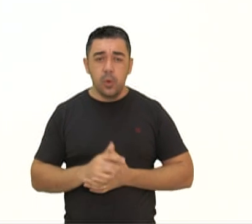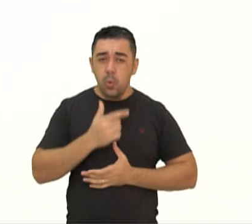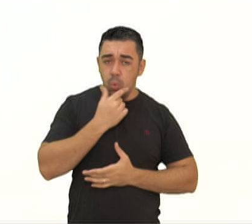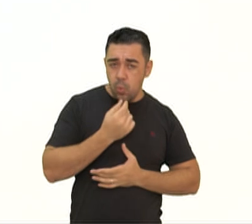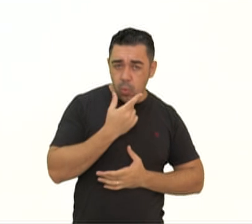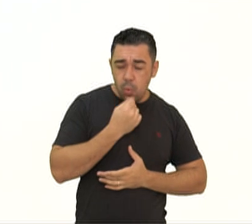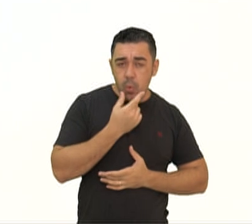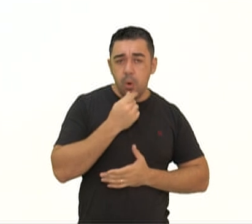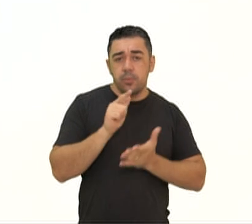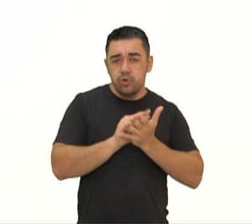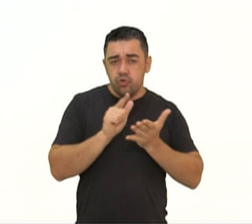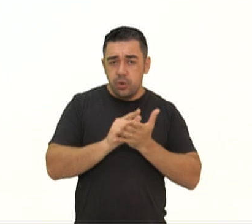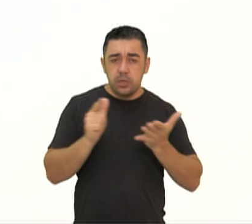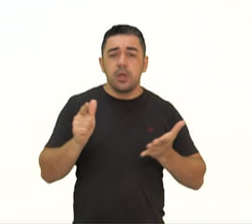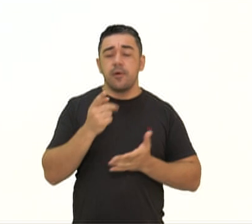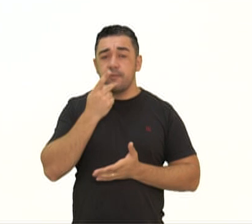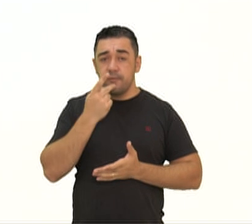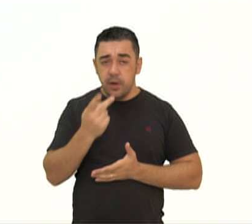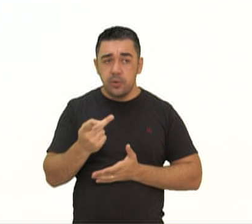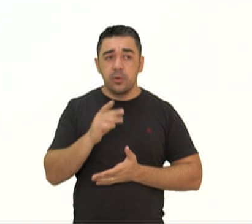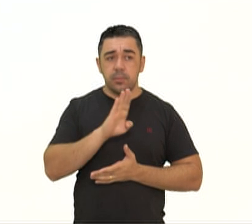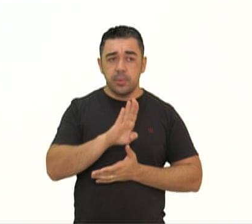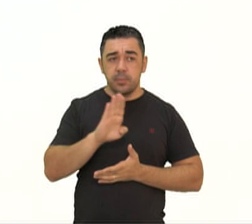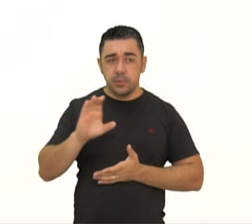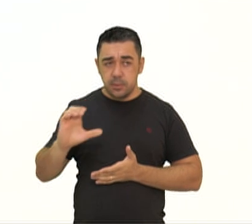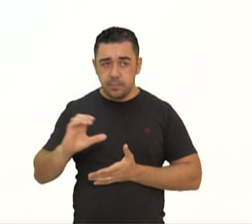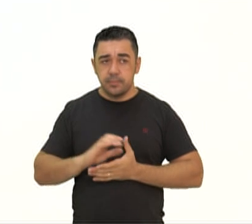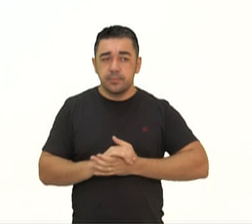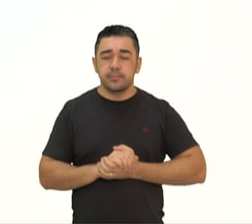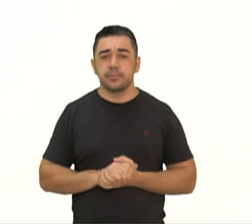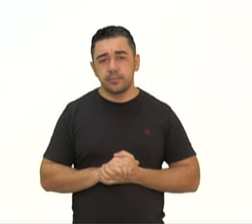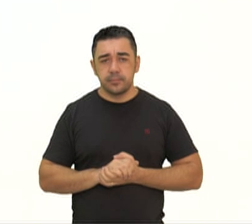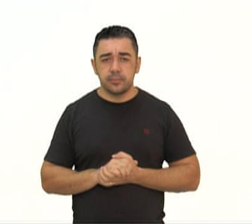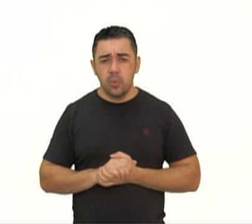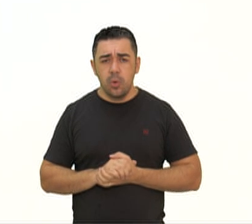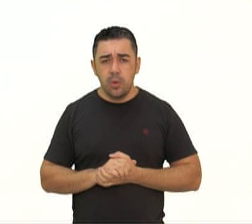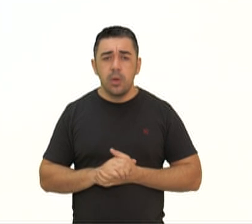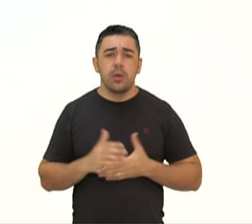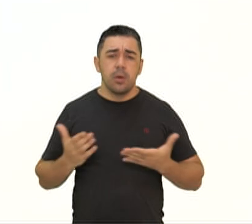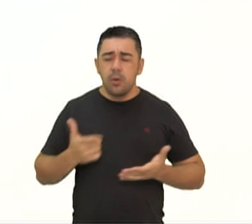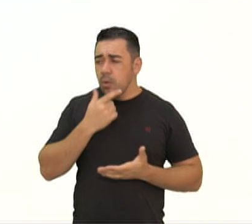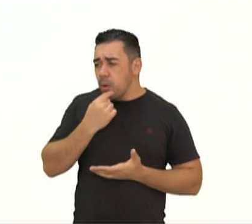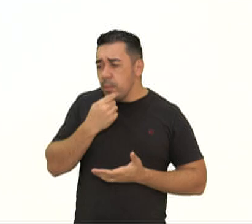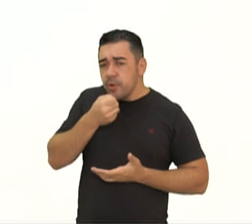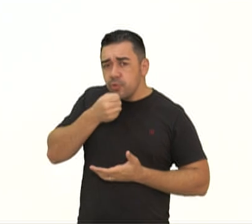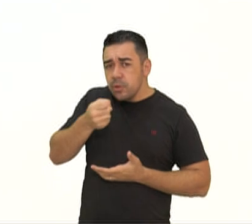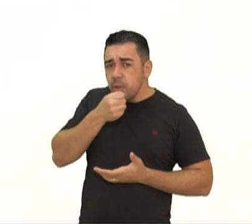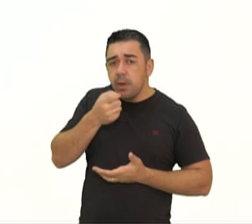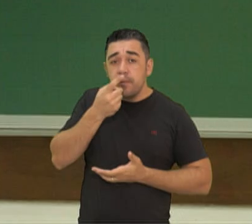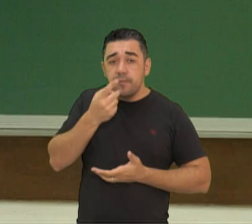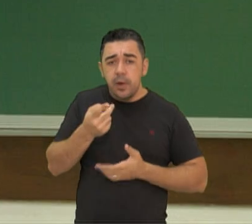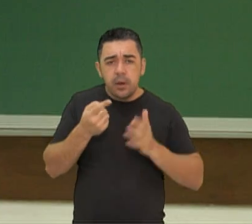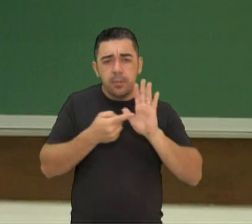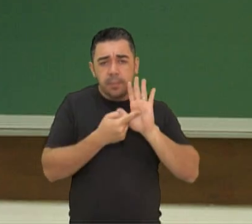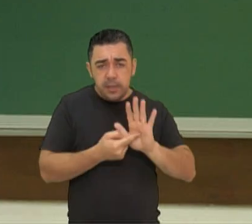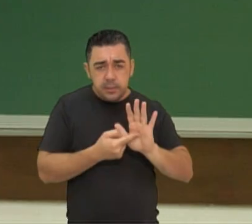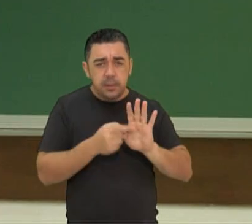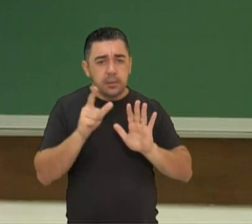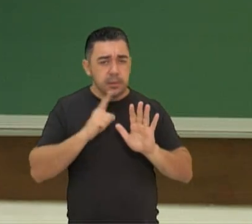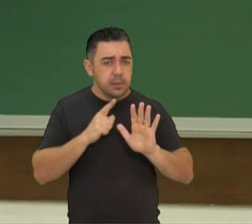Scott McTire à BBC. Como a fala do jornalista é apresentada no